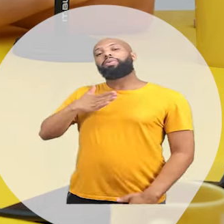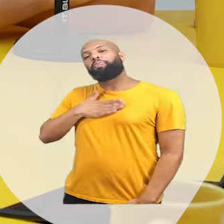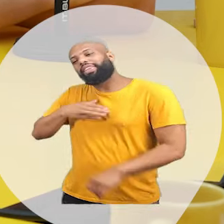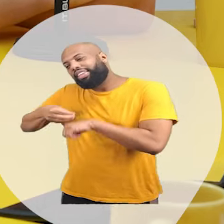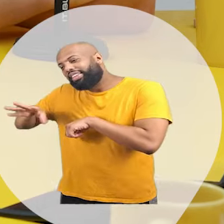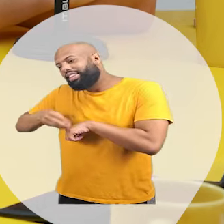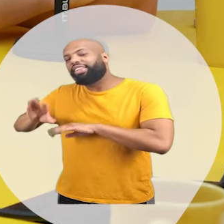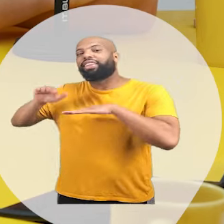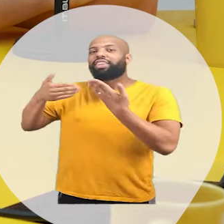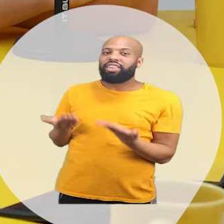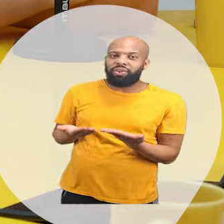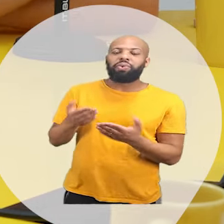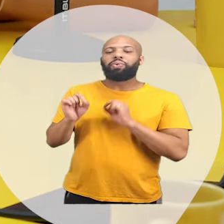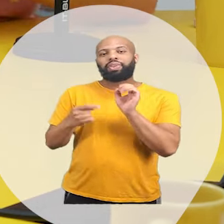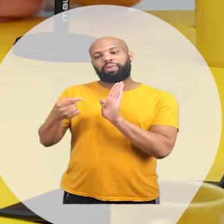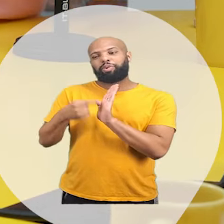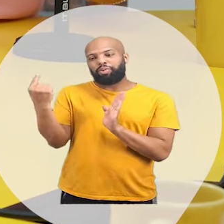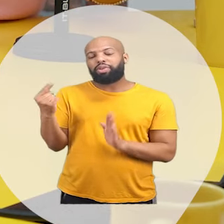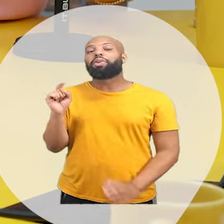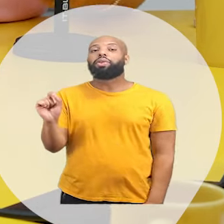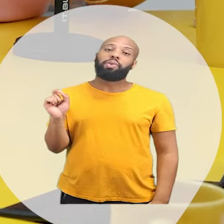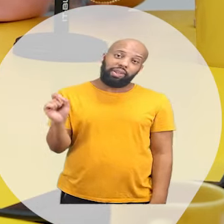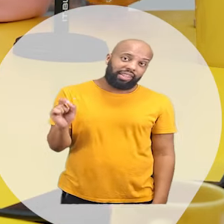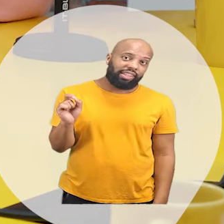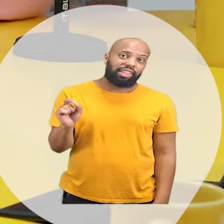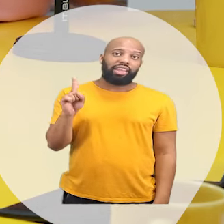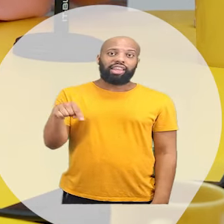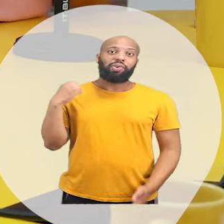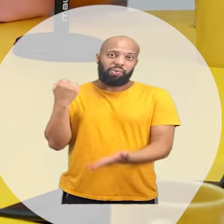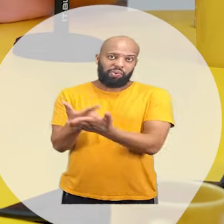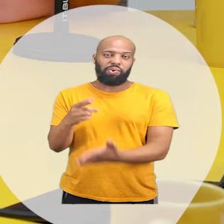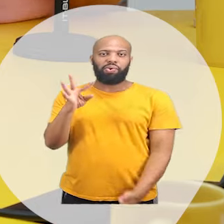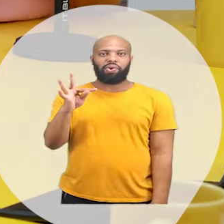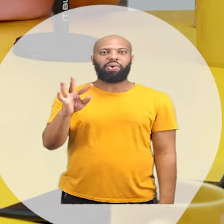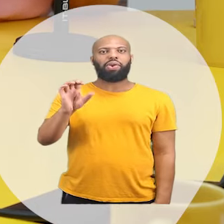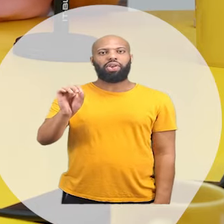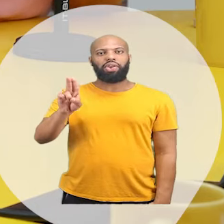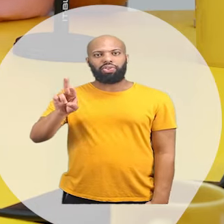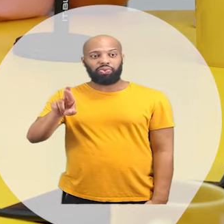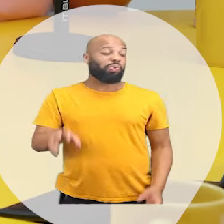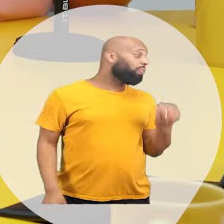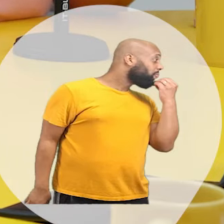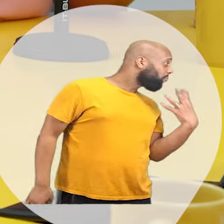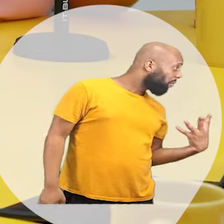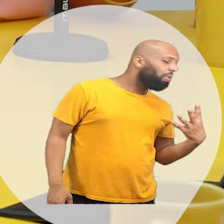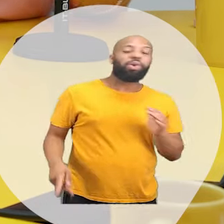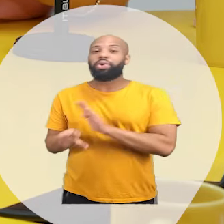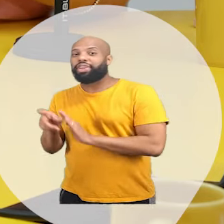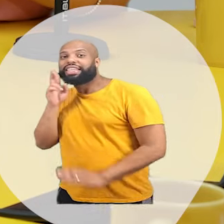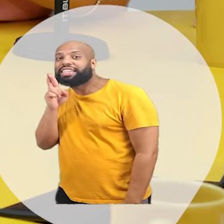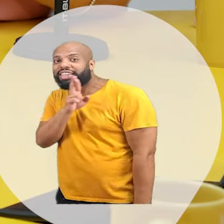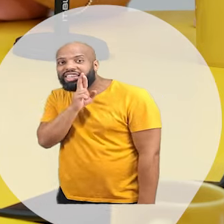minhas recomendações então né O primeiro é comprar Tour eu sou muito criança